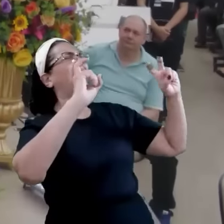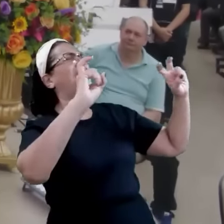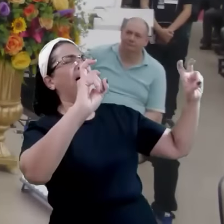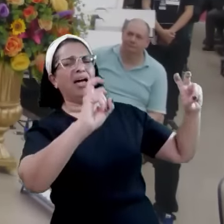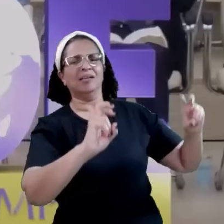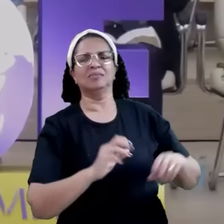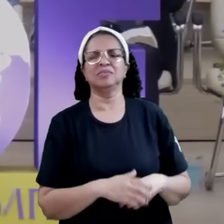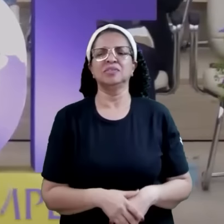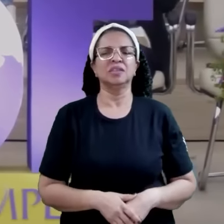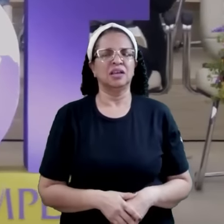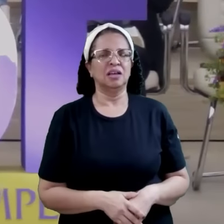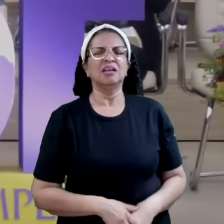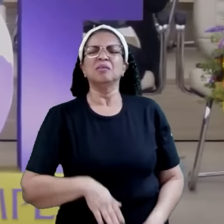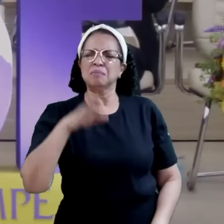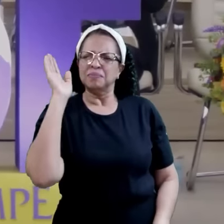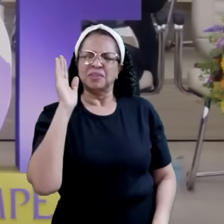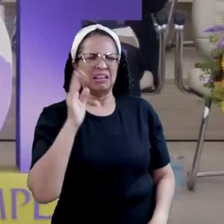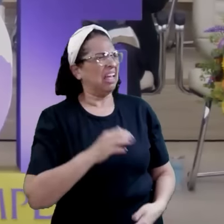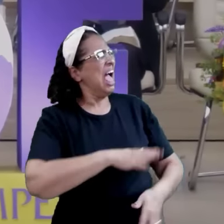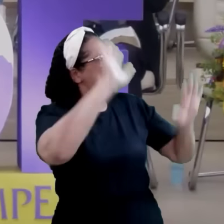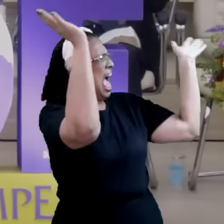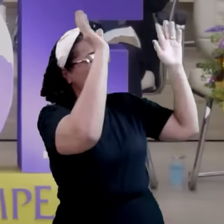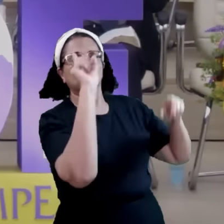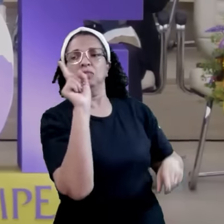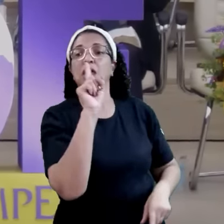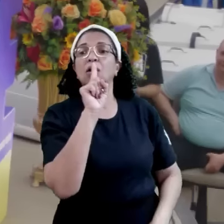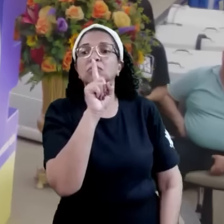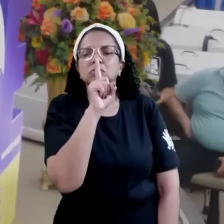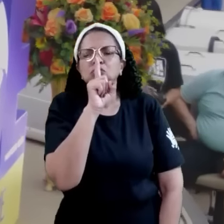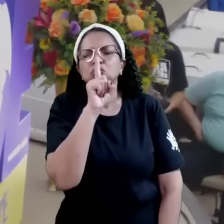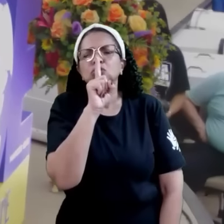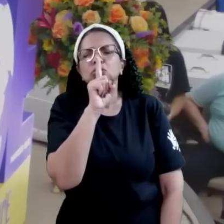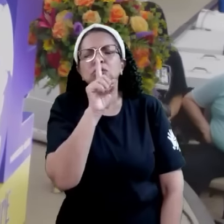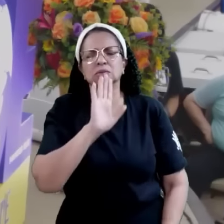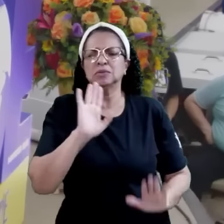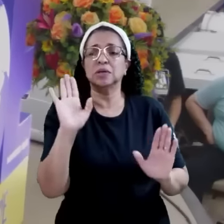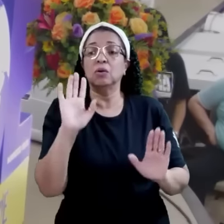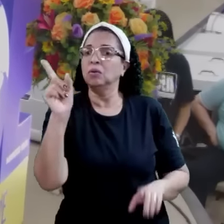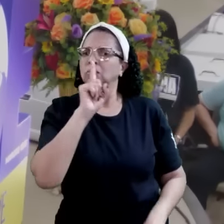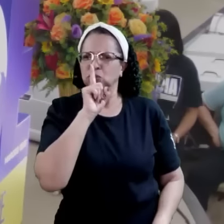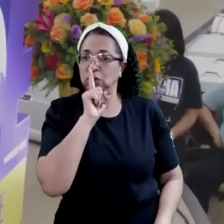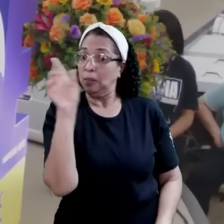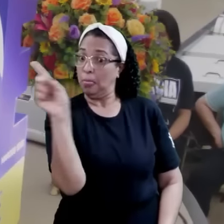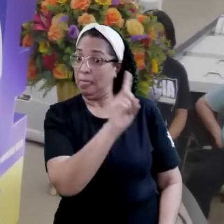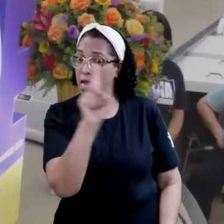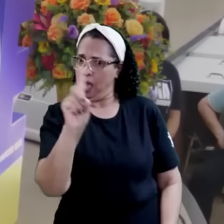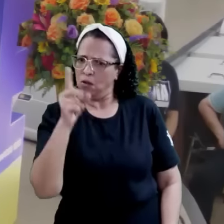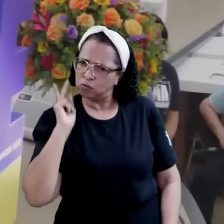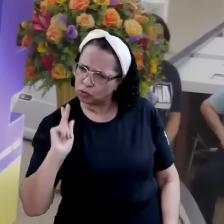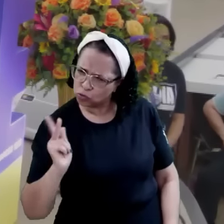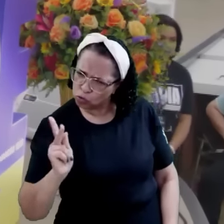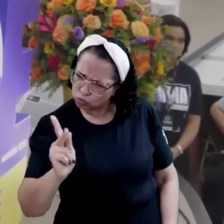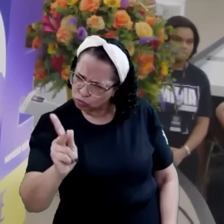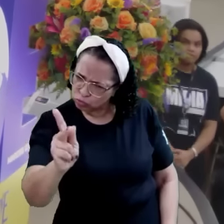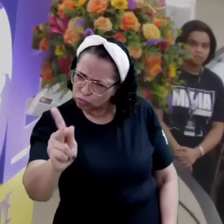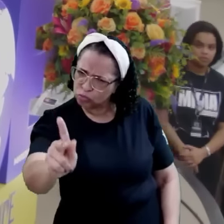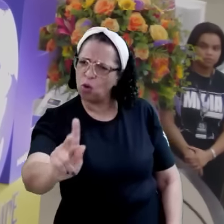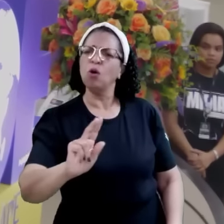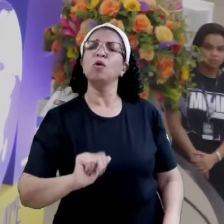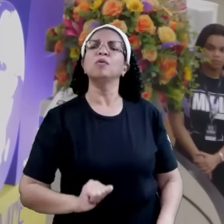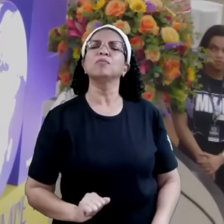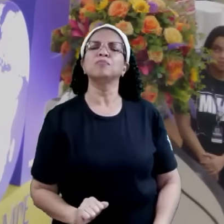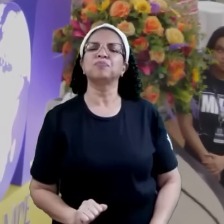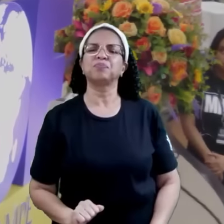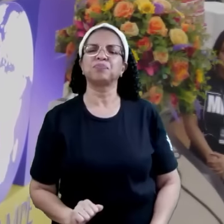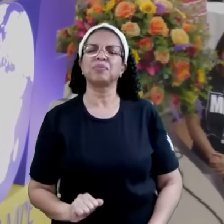bartu parasse para discutir o Nazara ele tava cego até hoje a história dele tinha acabado com cegueira não para